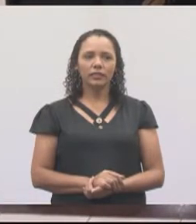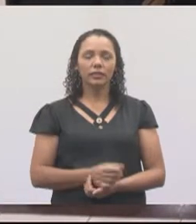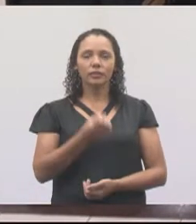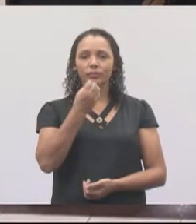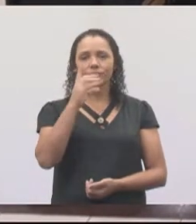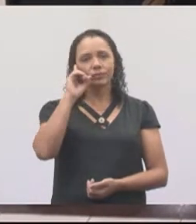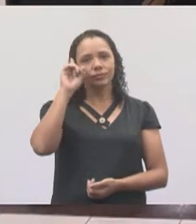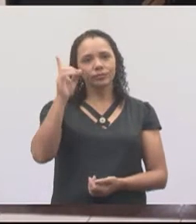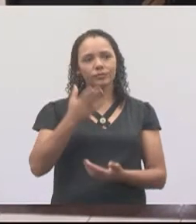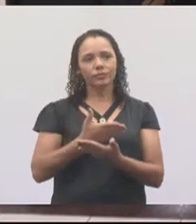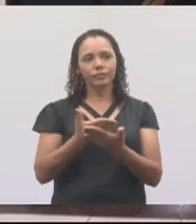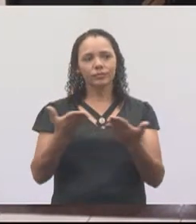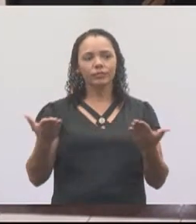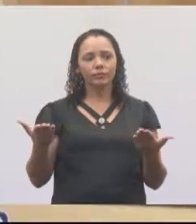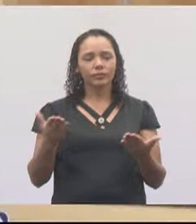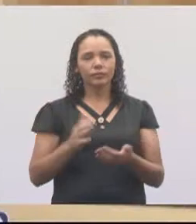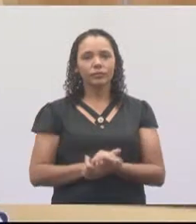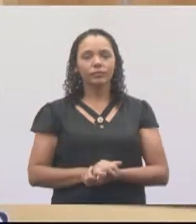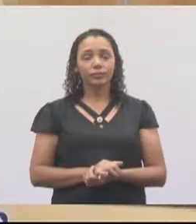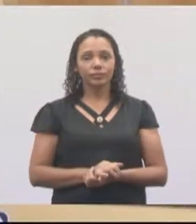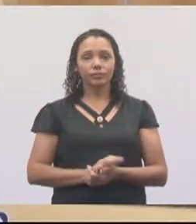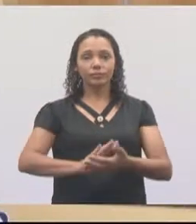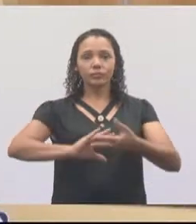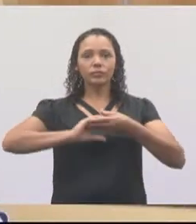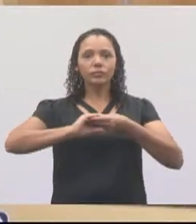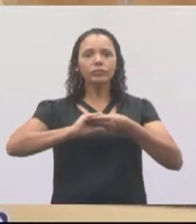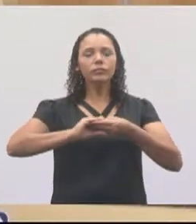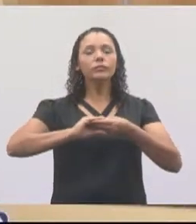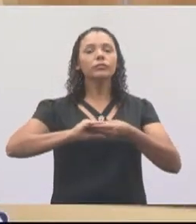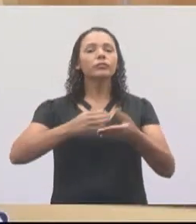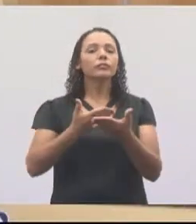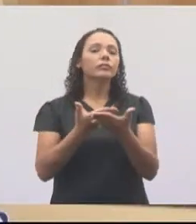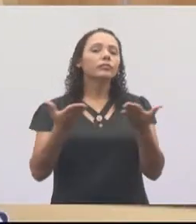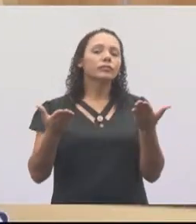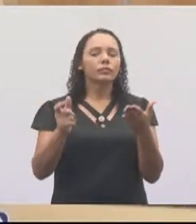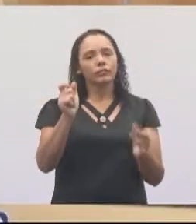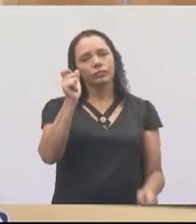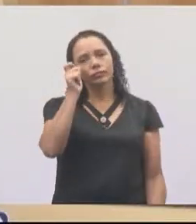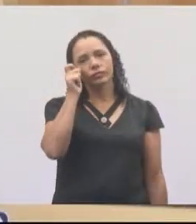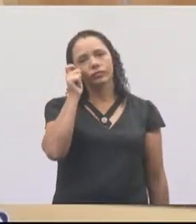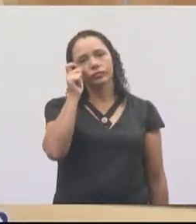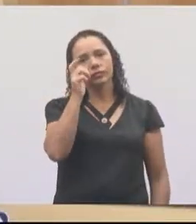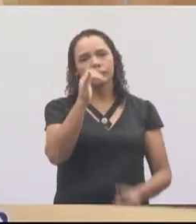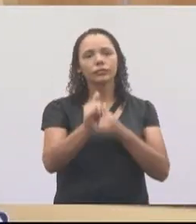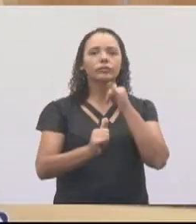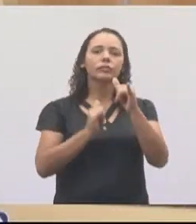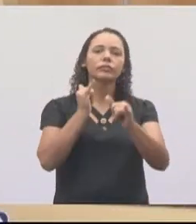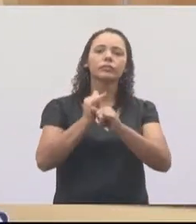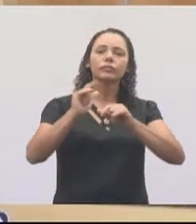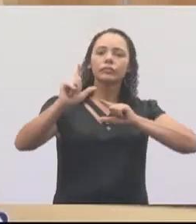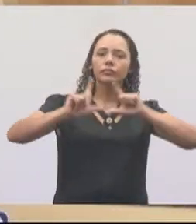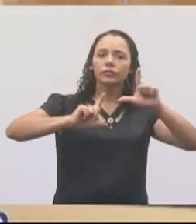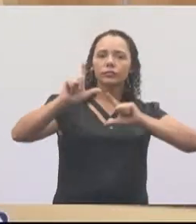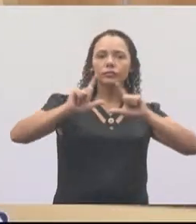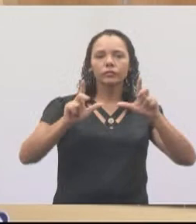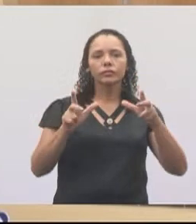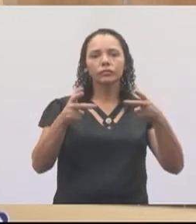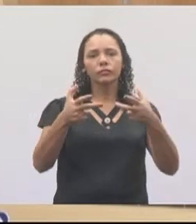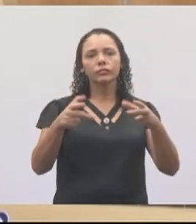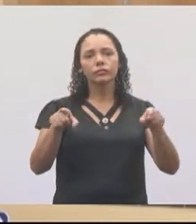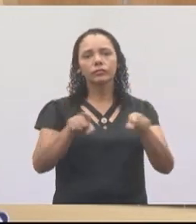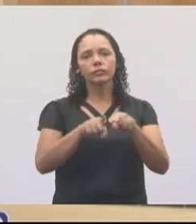Bom dia a todos, quero aqui cumprimentar você que nos acompanha pela internet, pela TV Câmara,